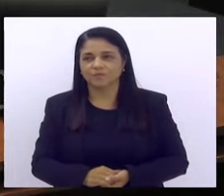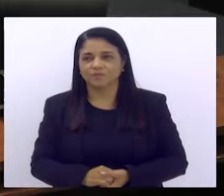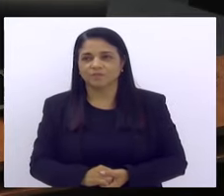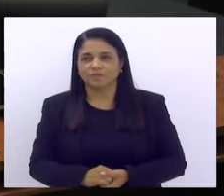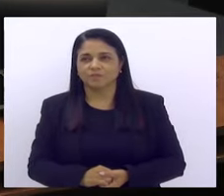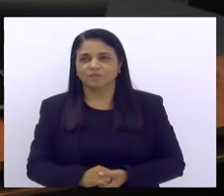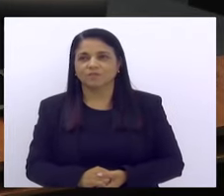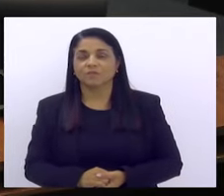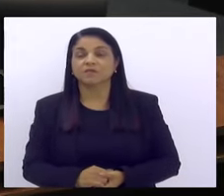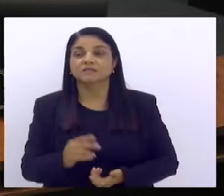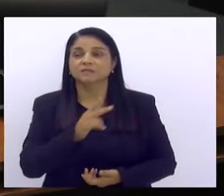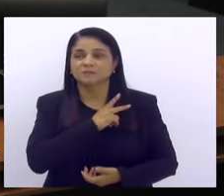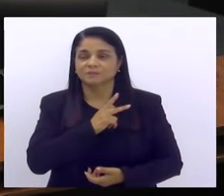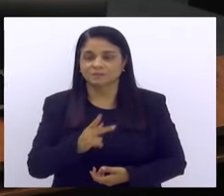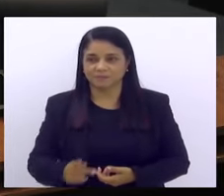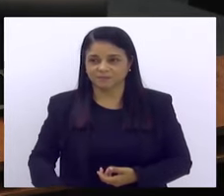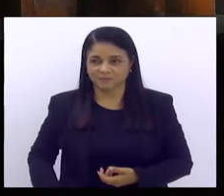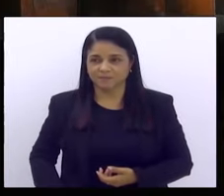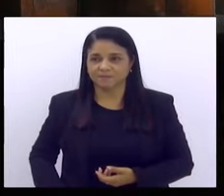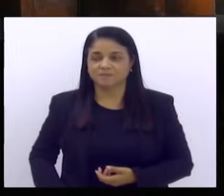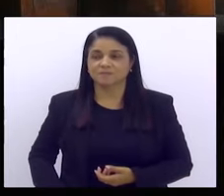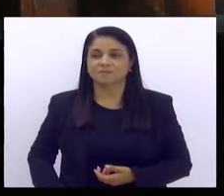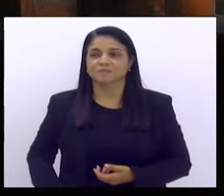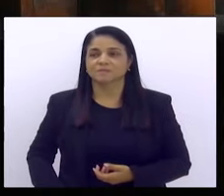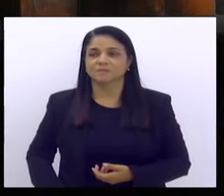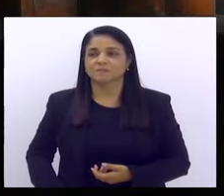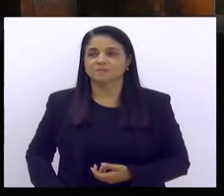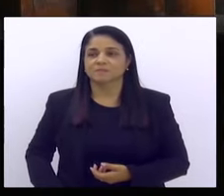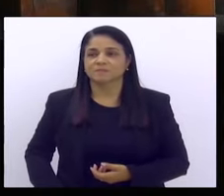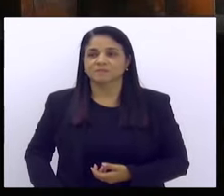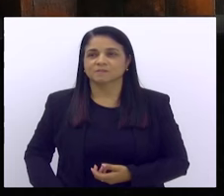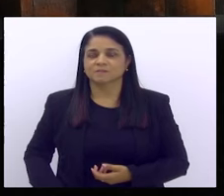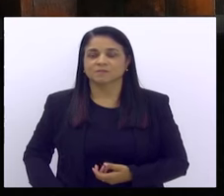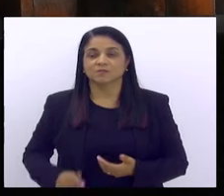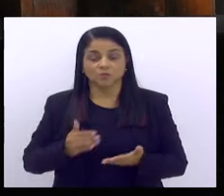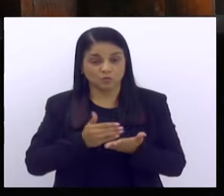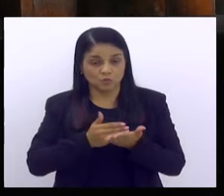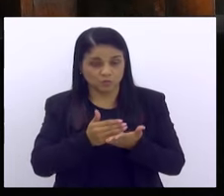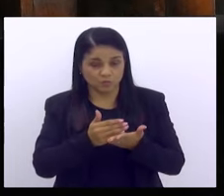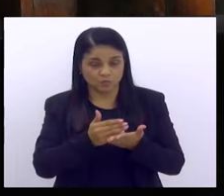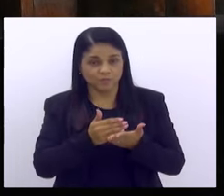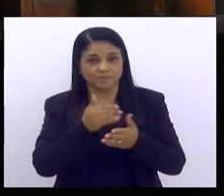Senhora Presidente, no expediente inicial,